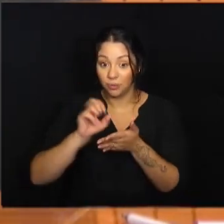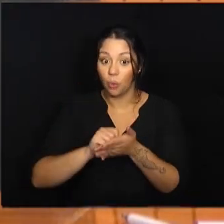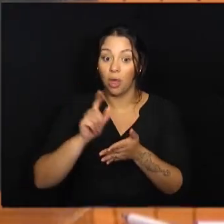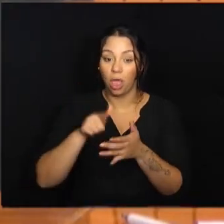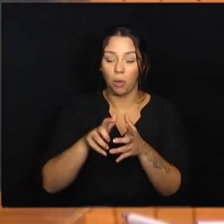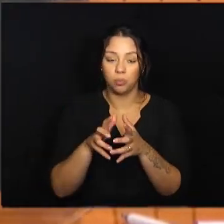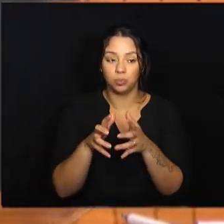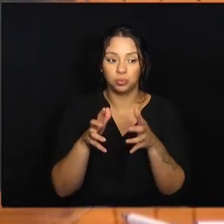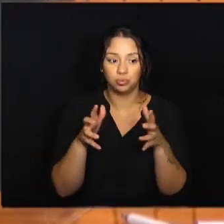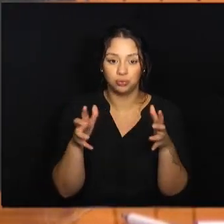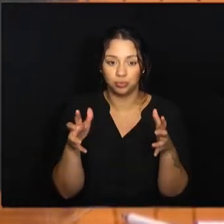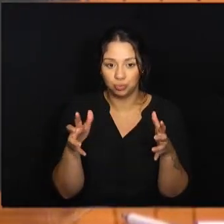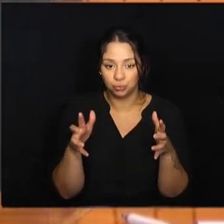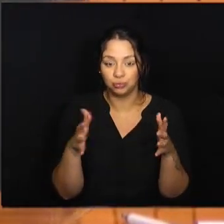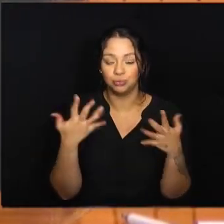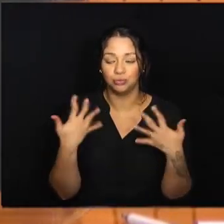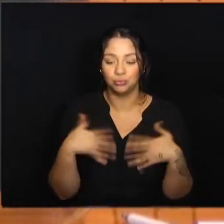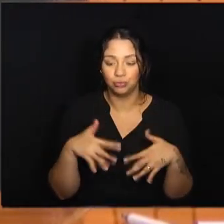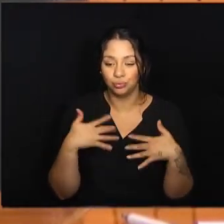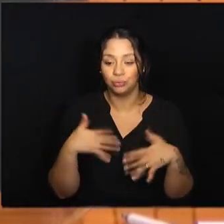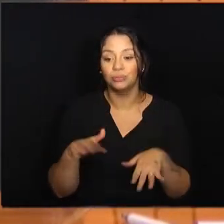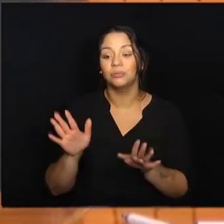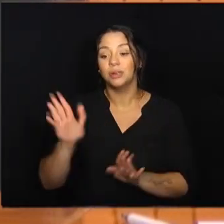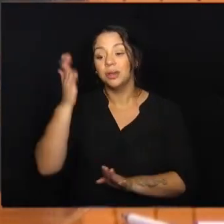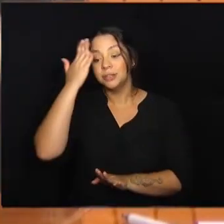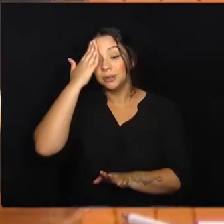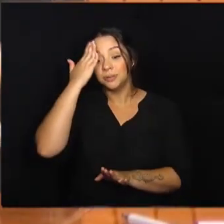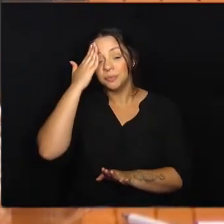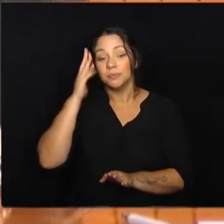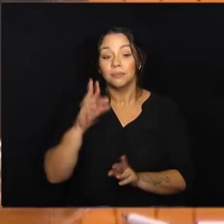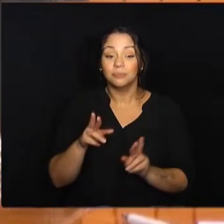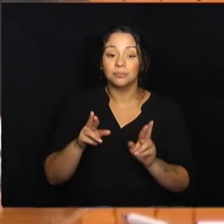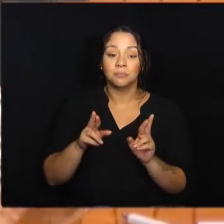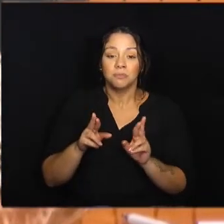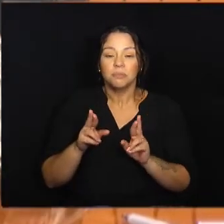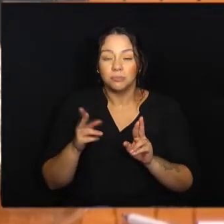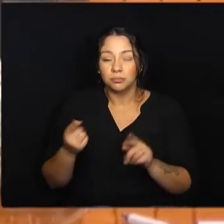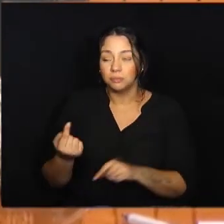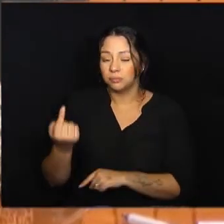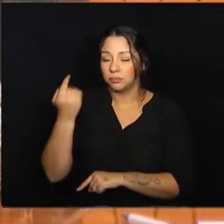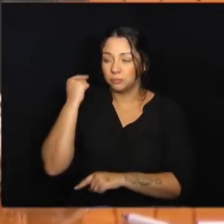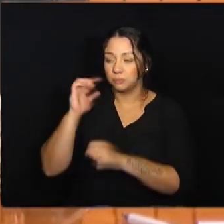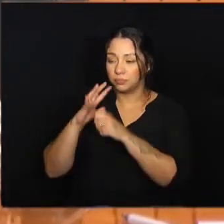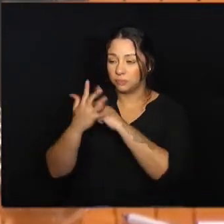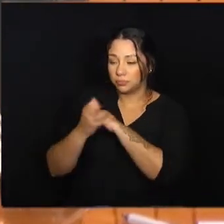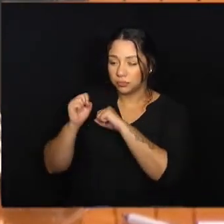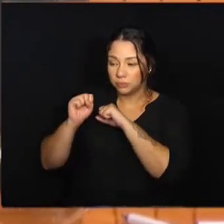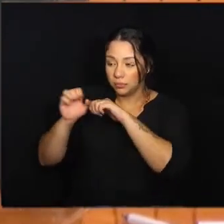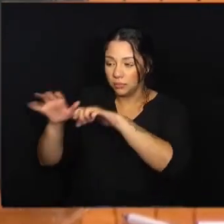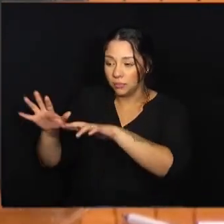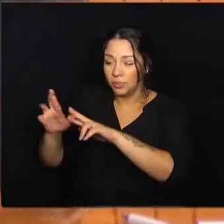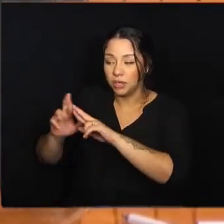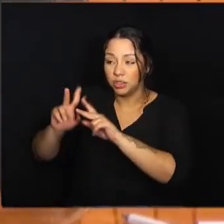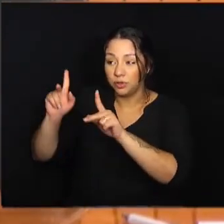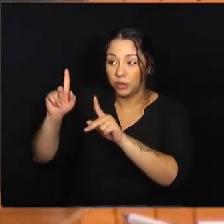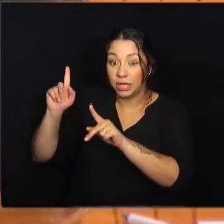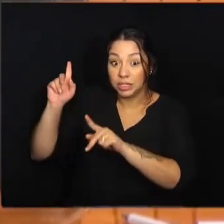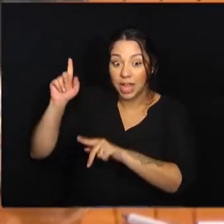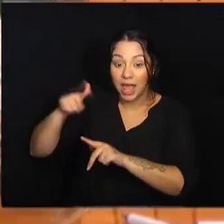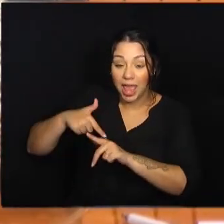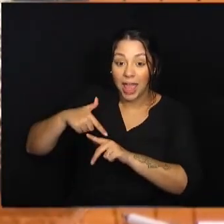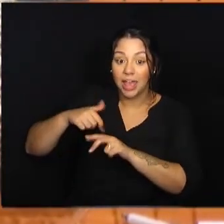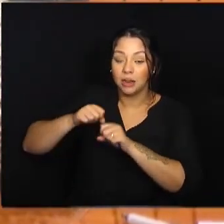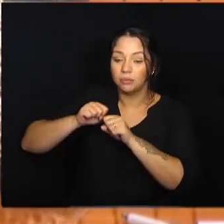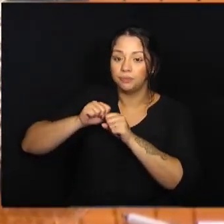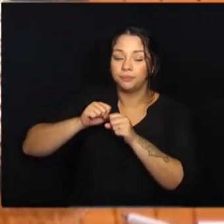representativo, mas a gente sabe que, diferente do FIC na época da pandemia, que ele era um FIC de trajetória,